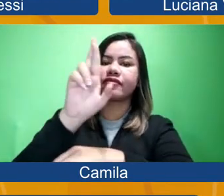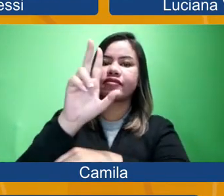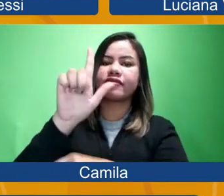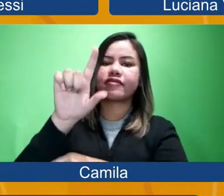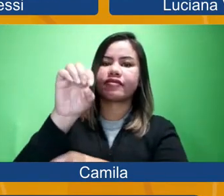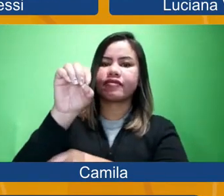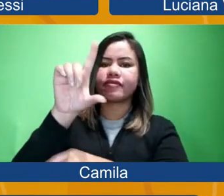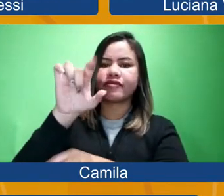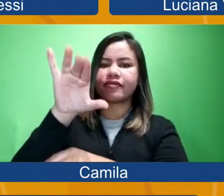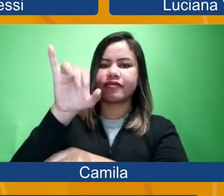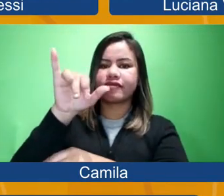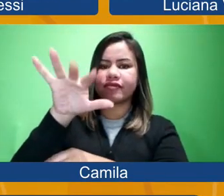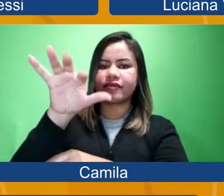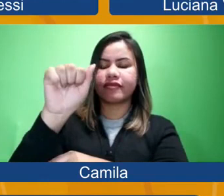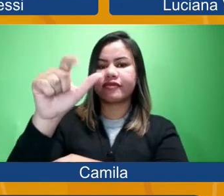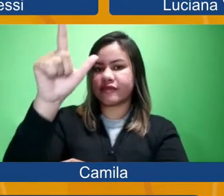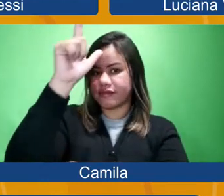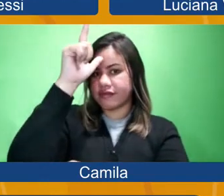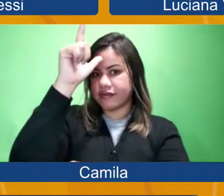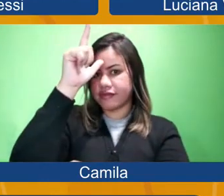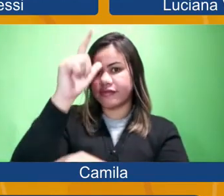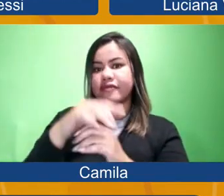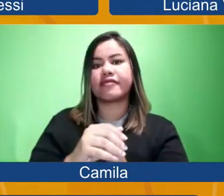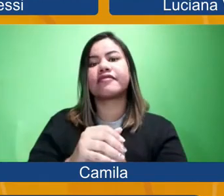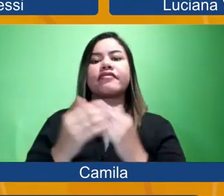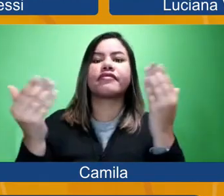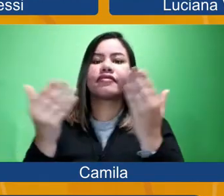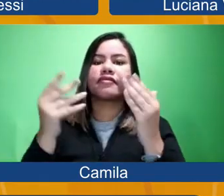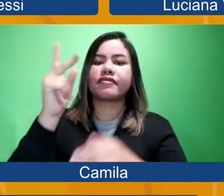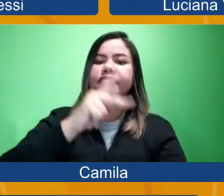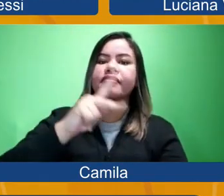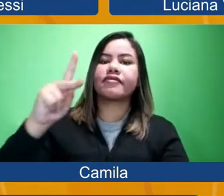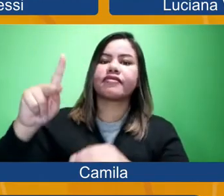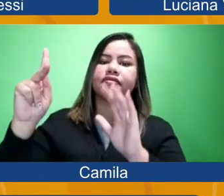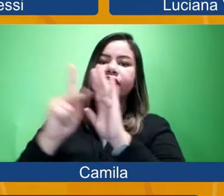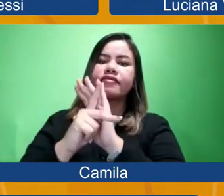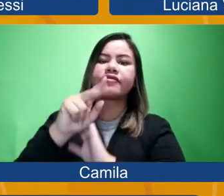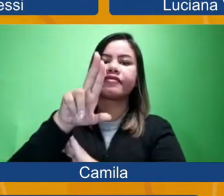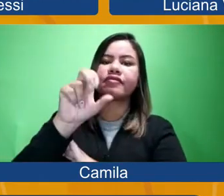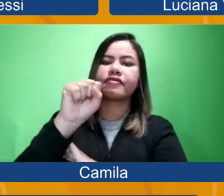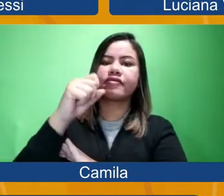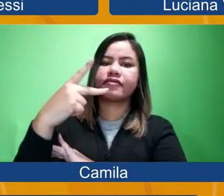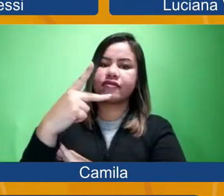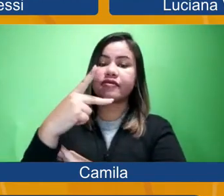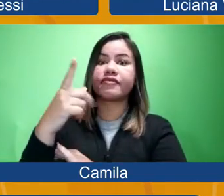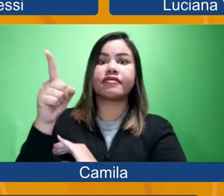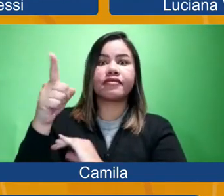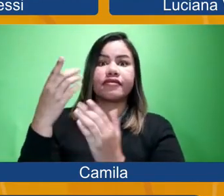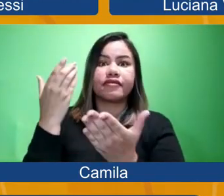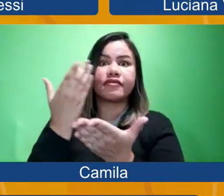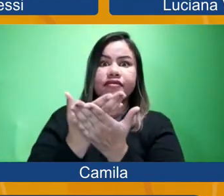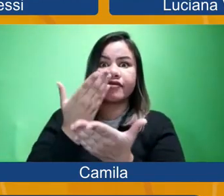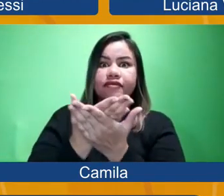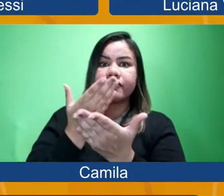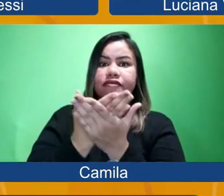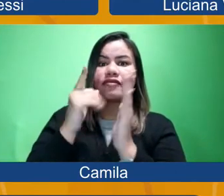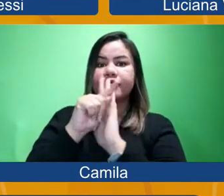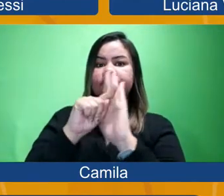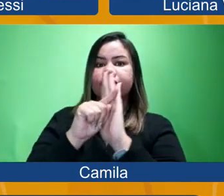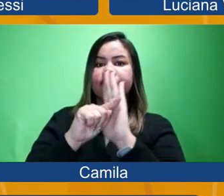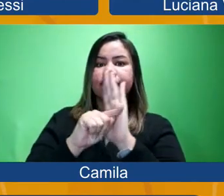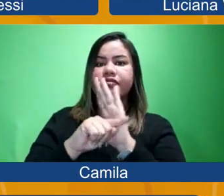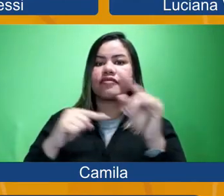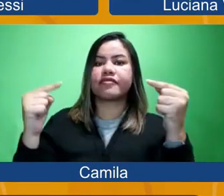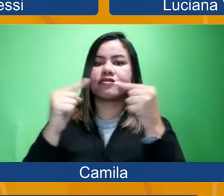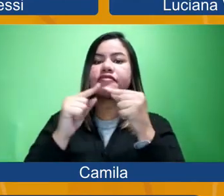Alemanha. Atualmente é professor associado da USP. Seus esforços de pesquisa são dedicados a desvendar as principais